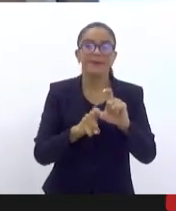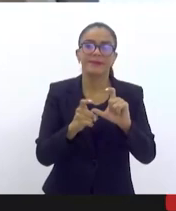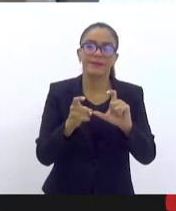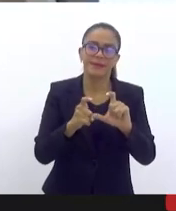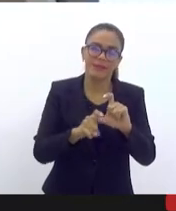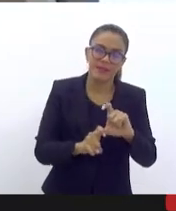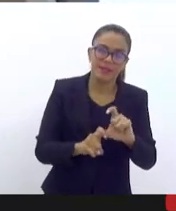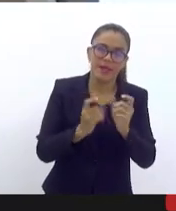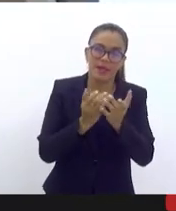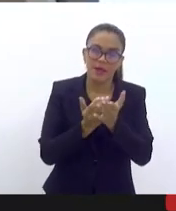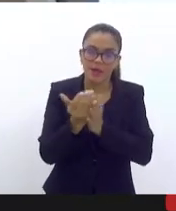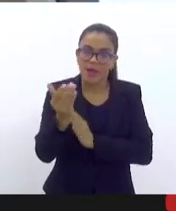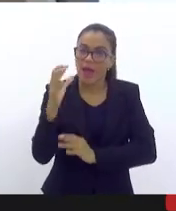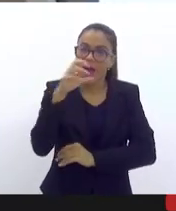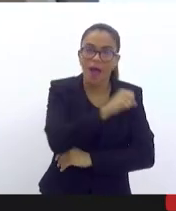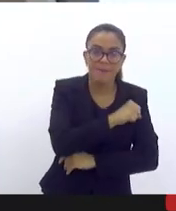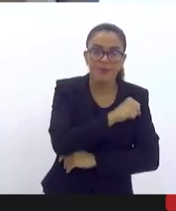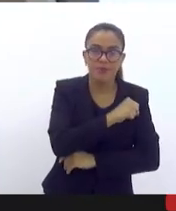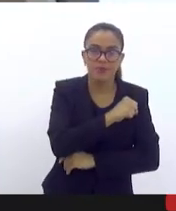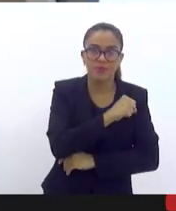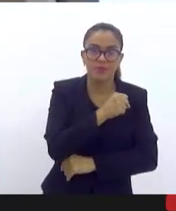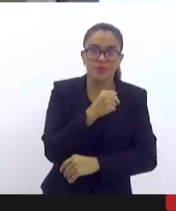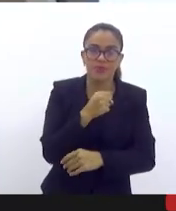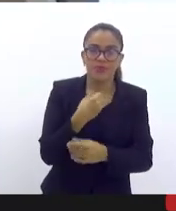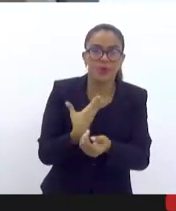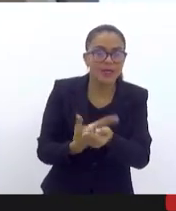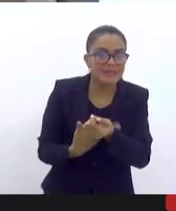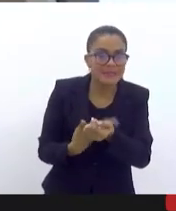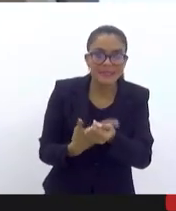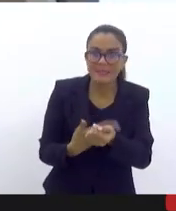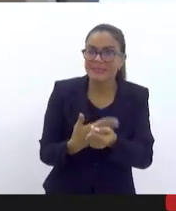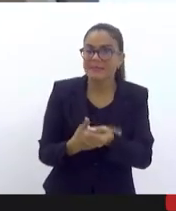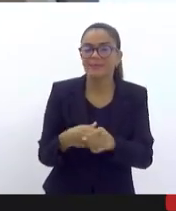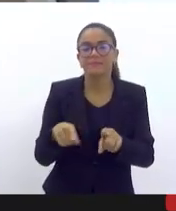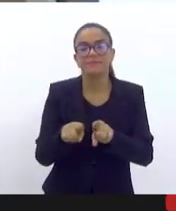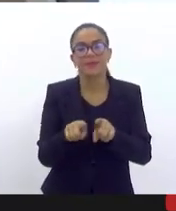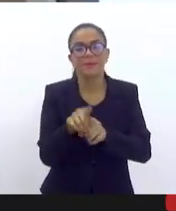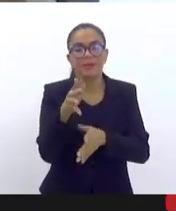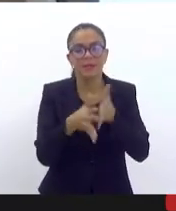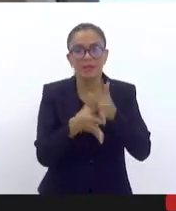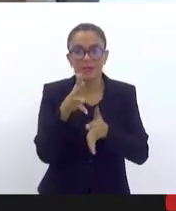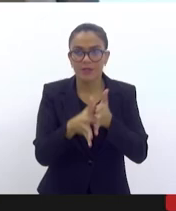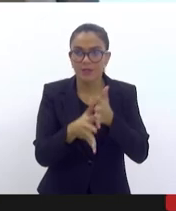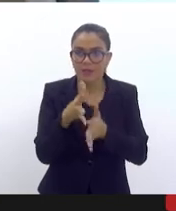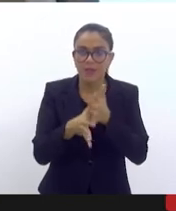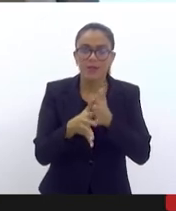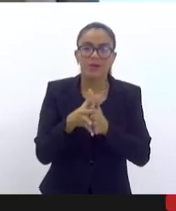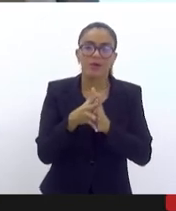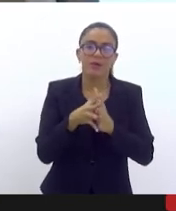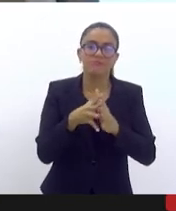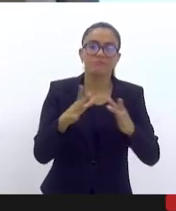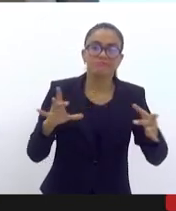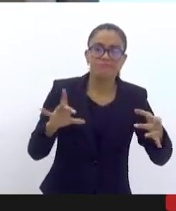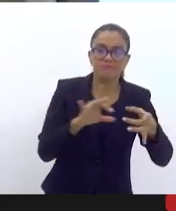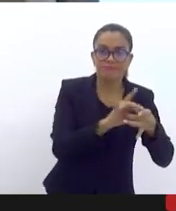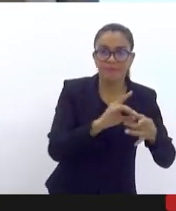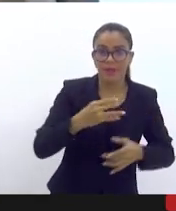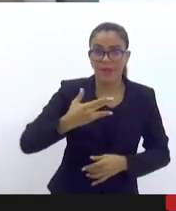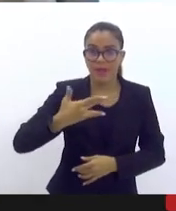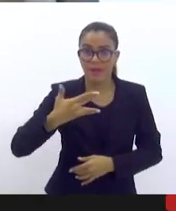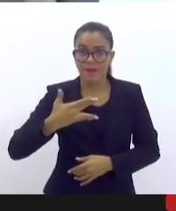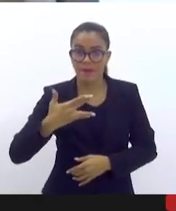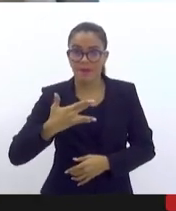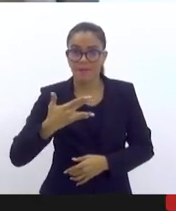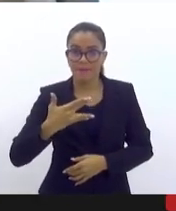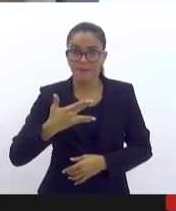falando muito mais rapidamente complicações tipicamente relacionadas a maconha que são